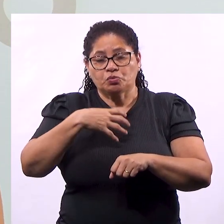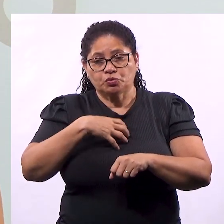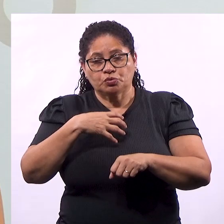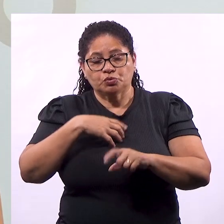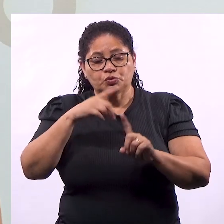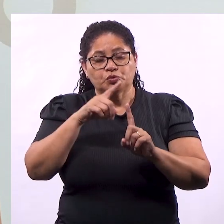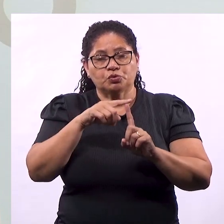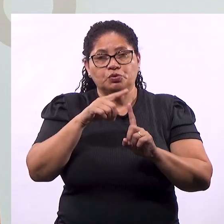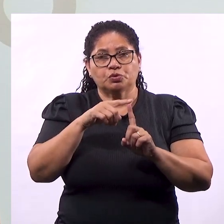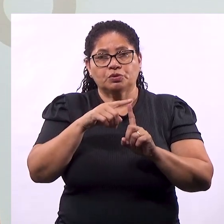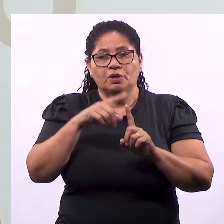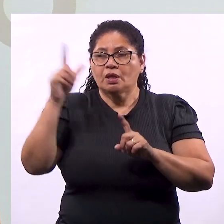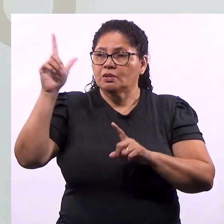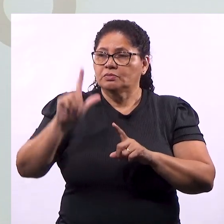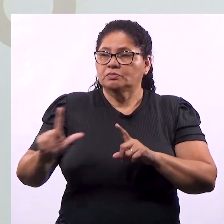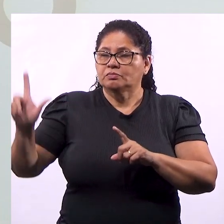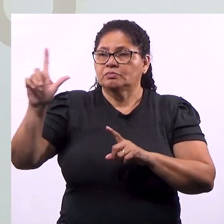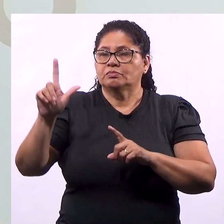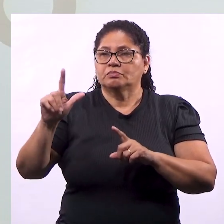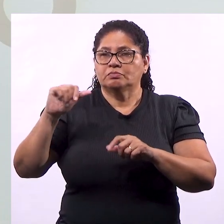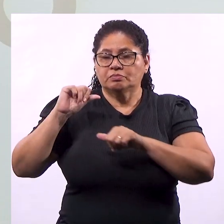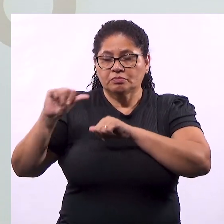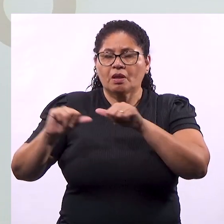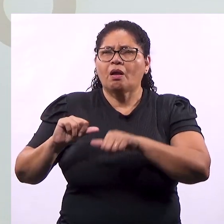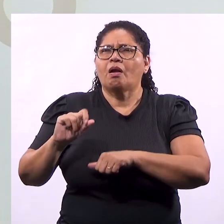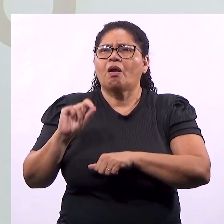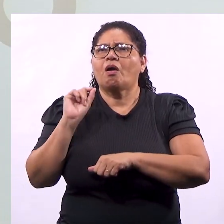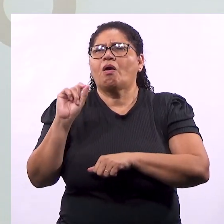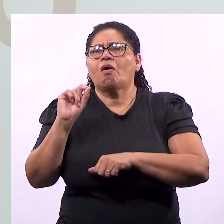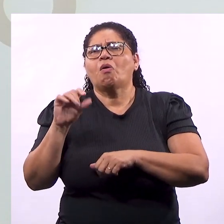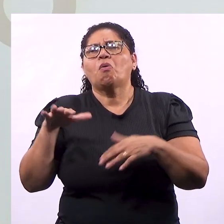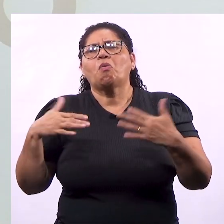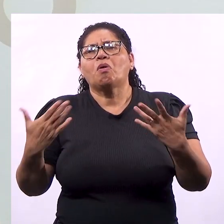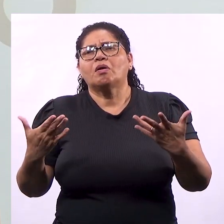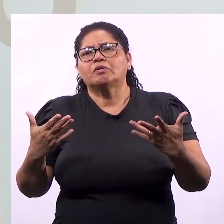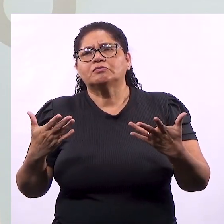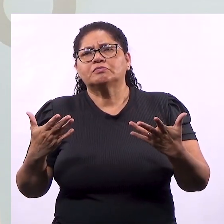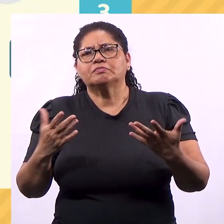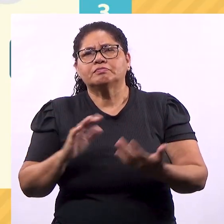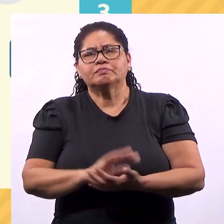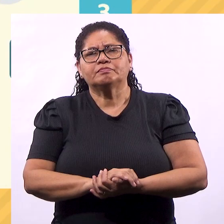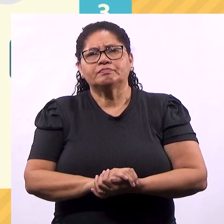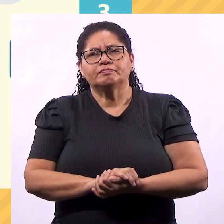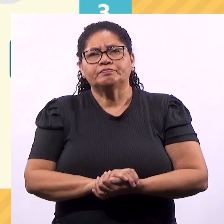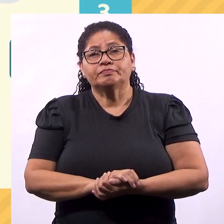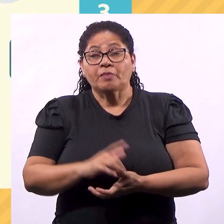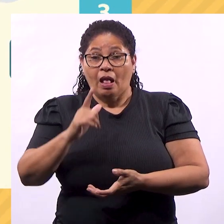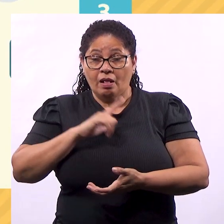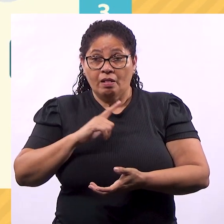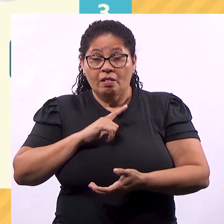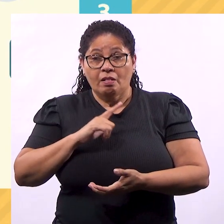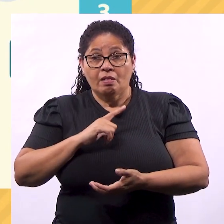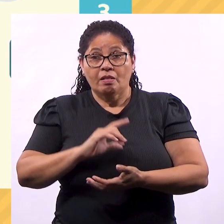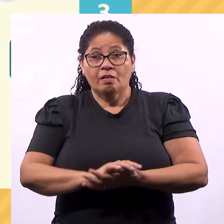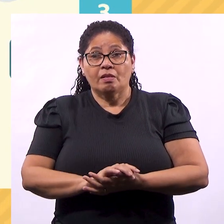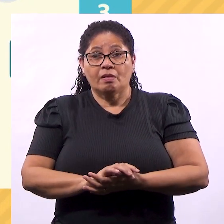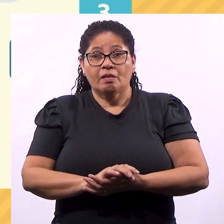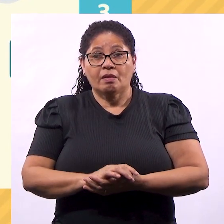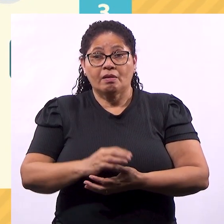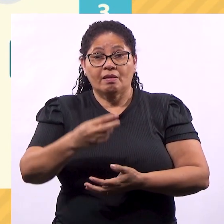uma forma mais um tipo aí que a literatura chama de avaliação Você sabe qual é então vamos lá a gente tem